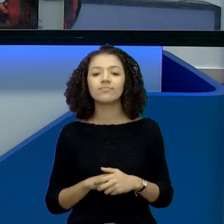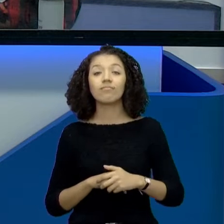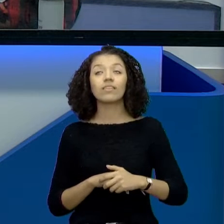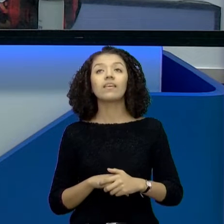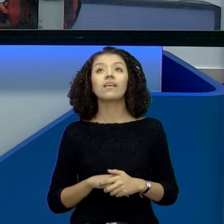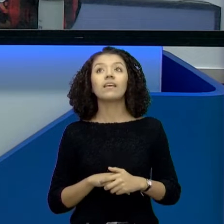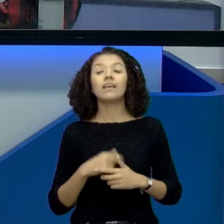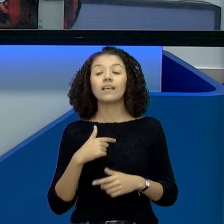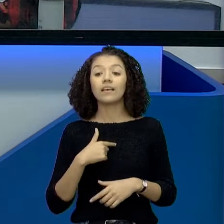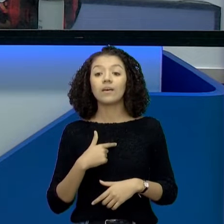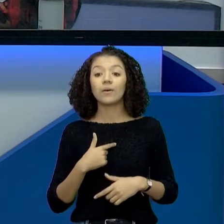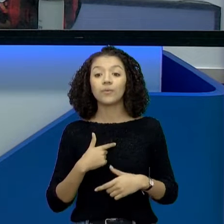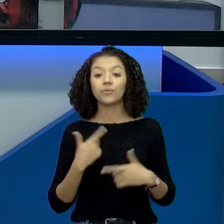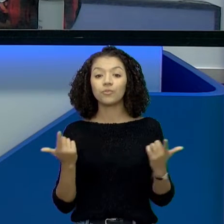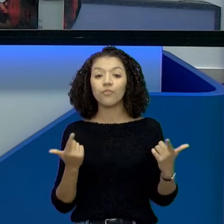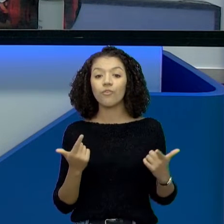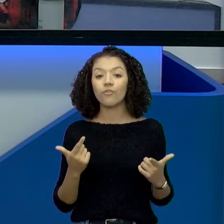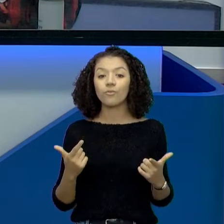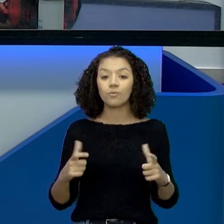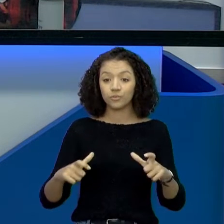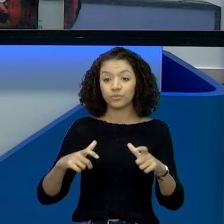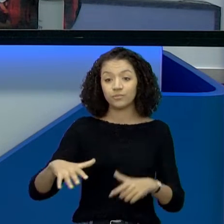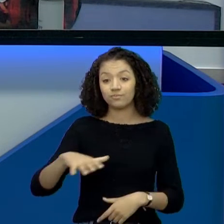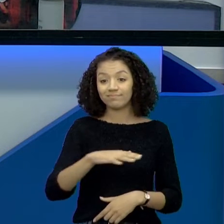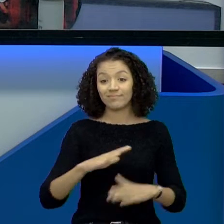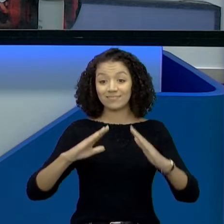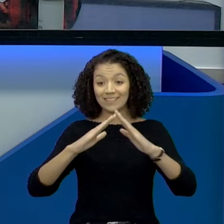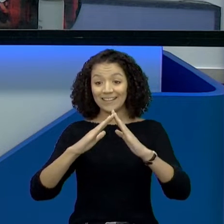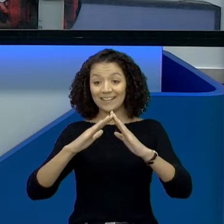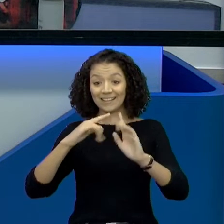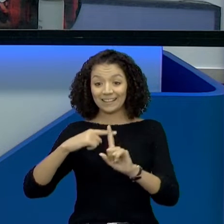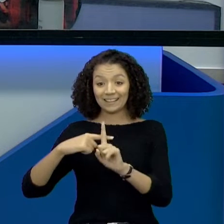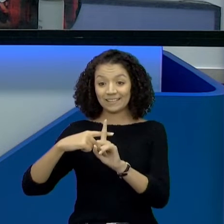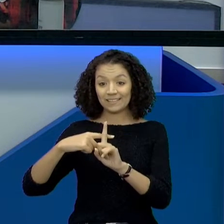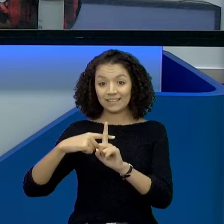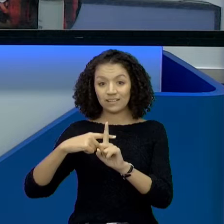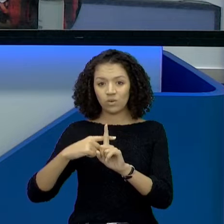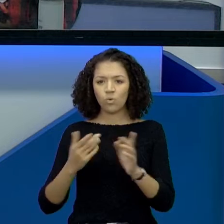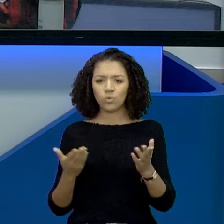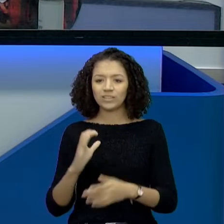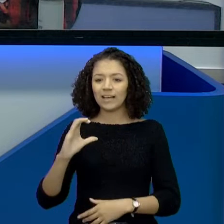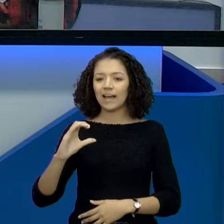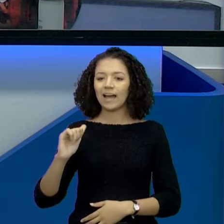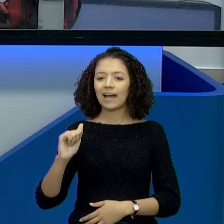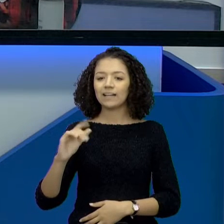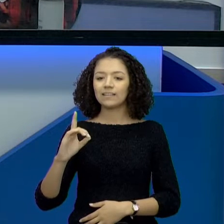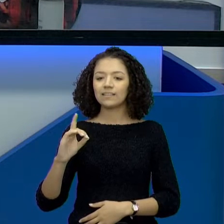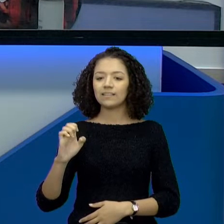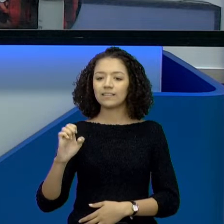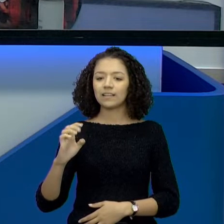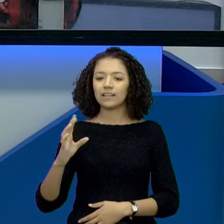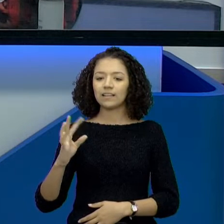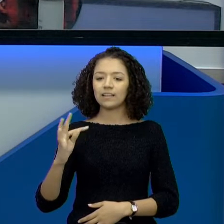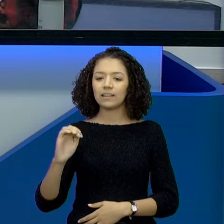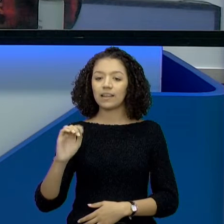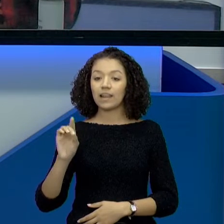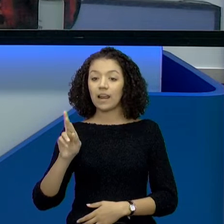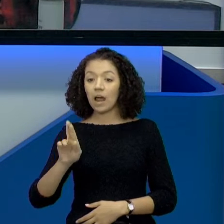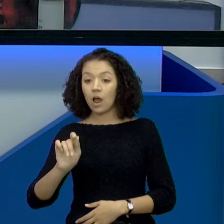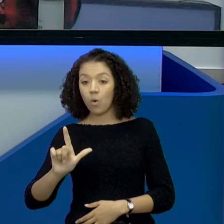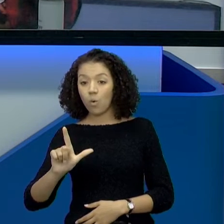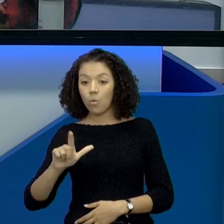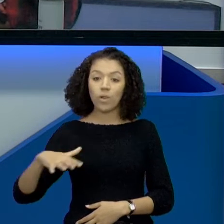histórico. E eu fui falar de uma determinada igreja, né, hoje é catedral, né, a Catedral Nossa Senhora da Conceição, lá de